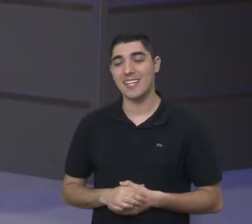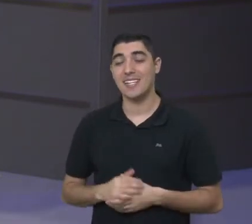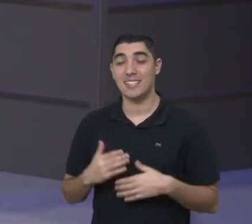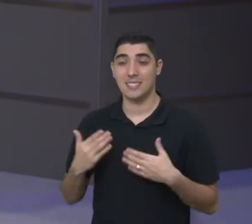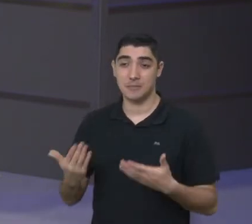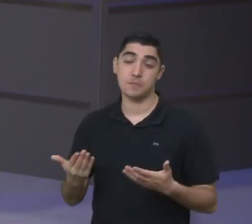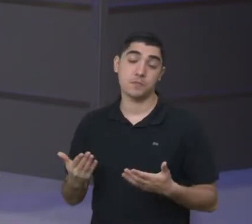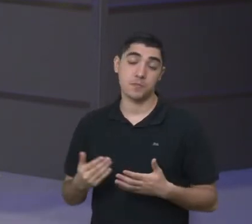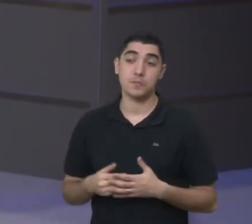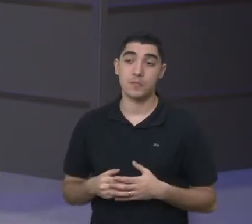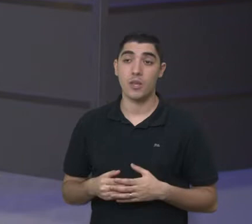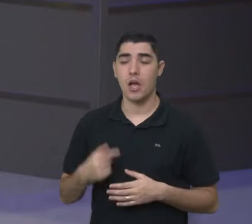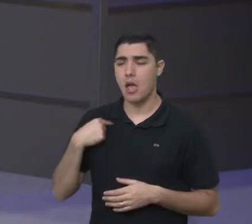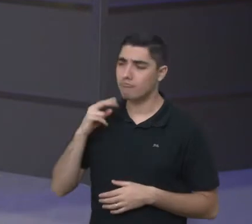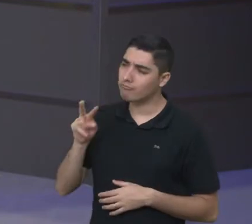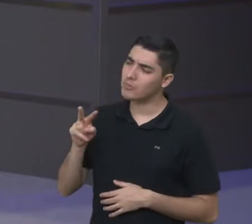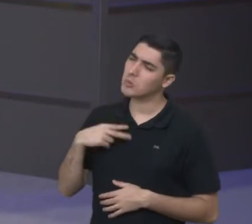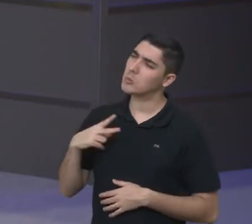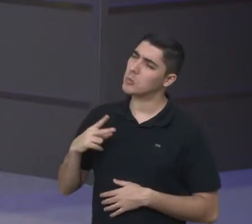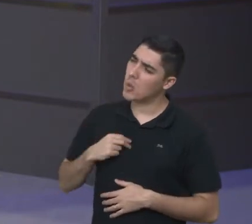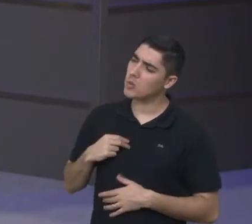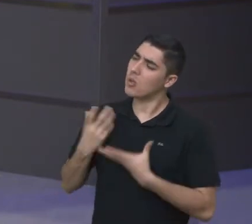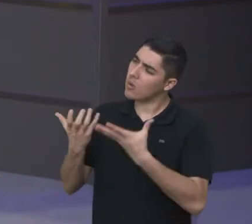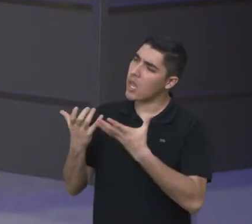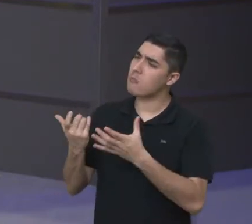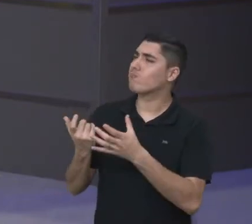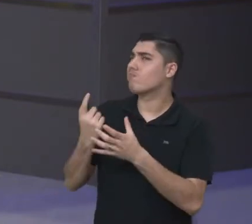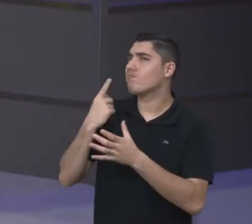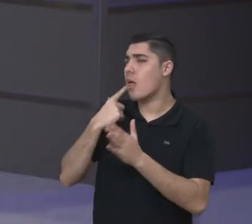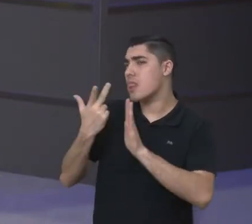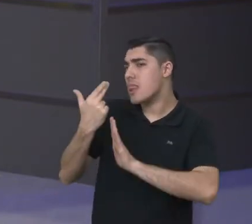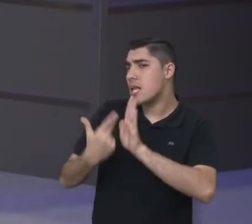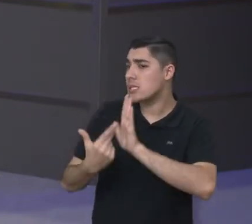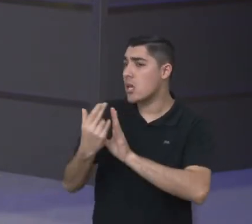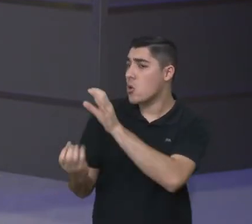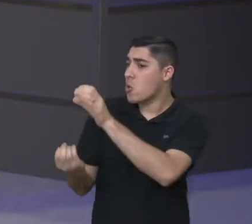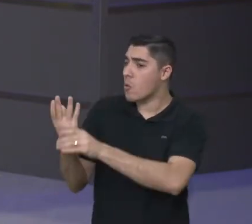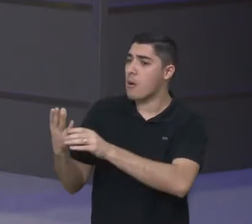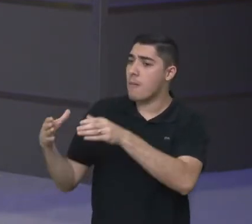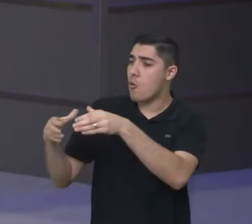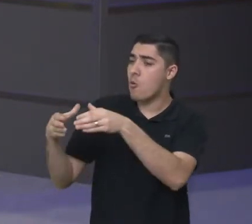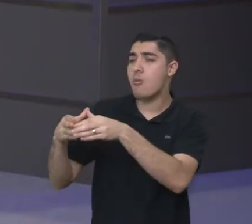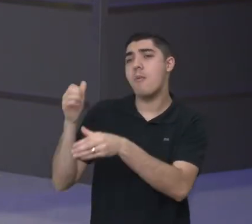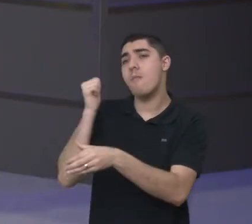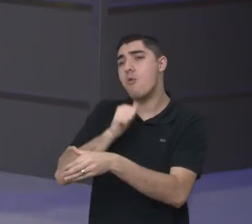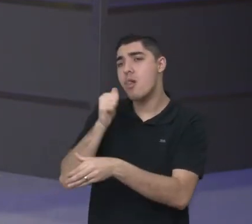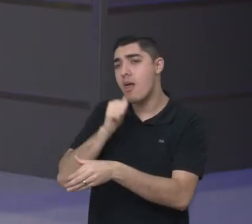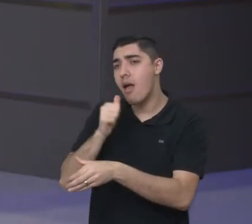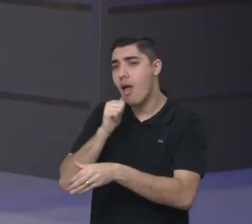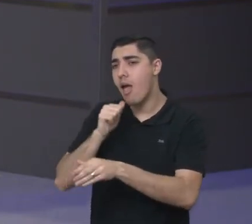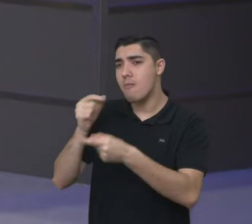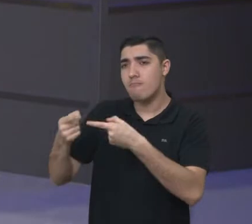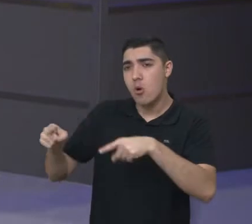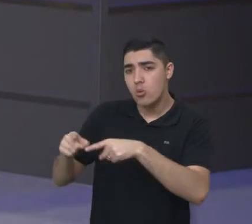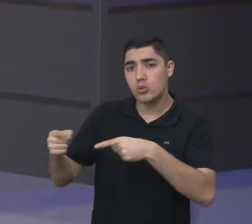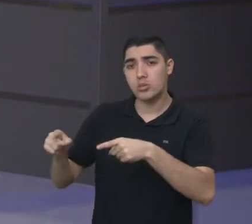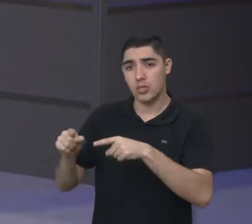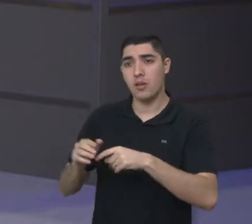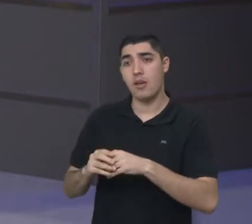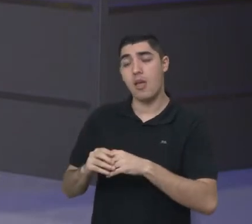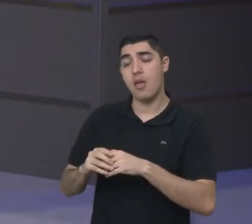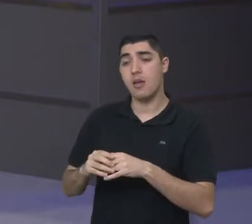Aí, falei, nossa, aí por isso que eu quis criar um cartaz, uma banda de mulheres.